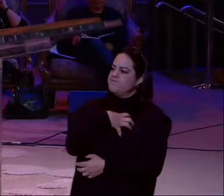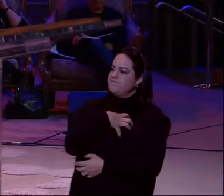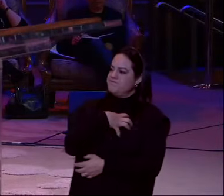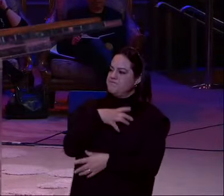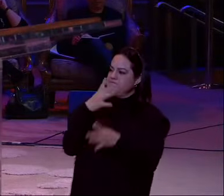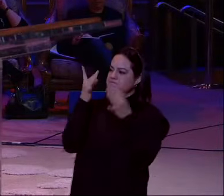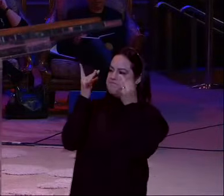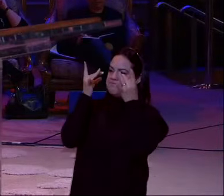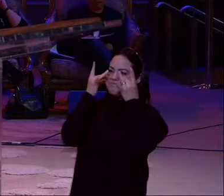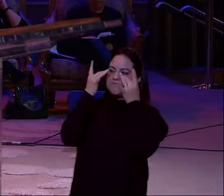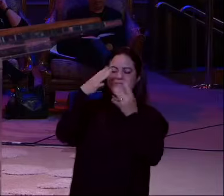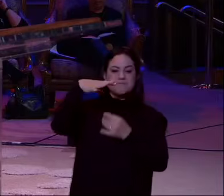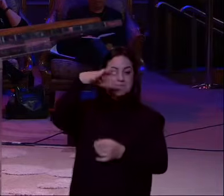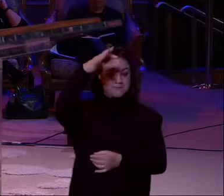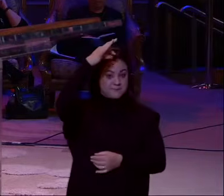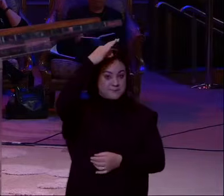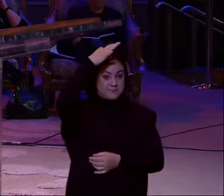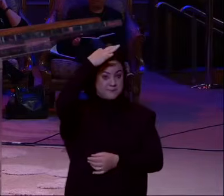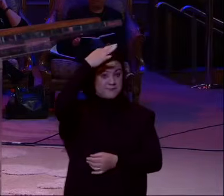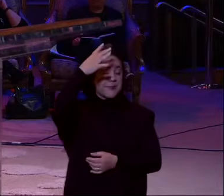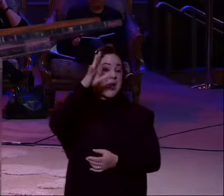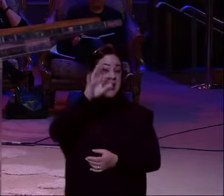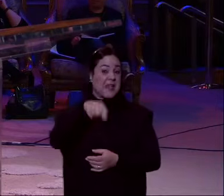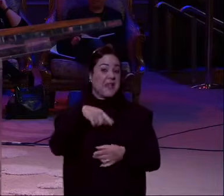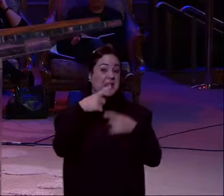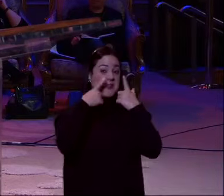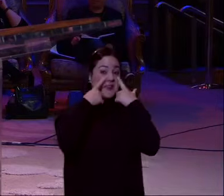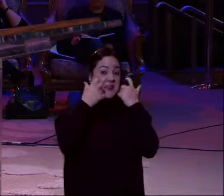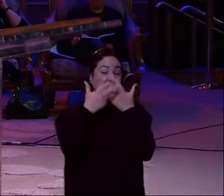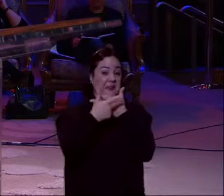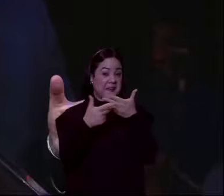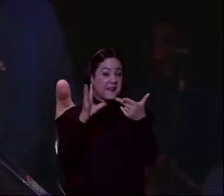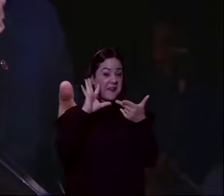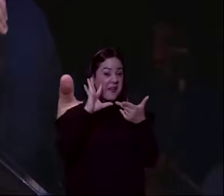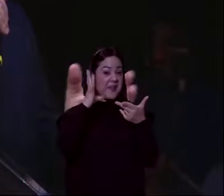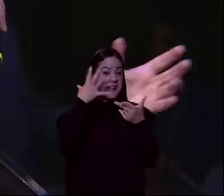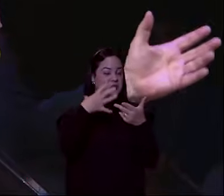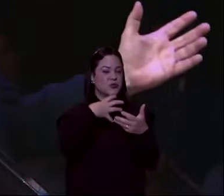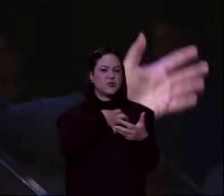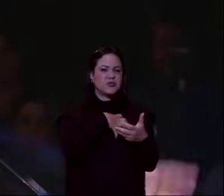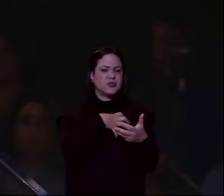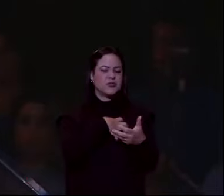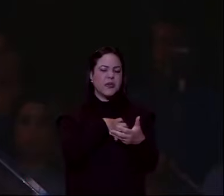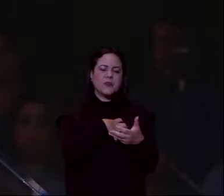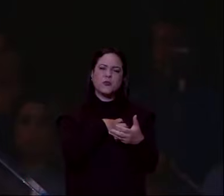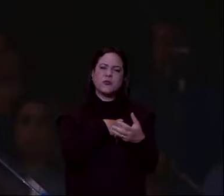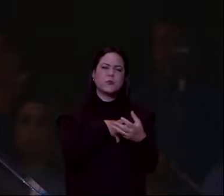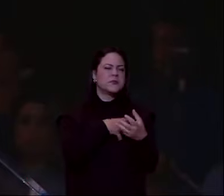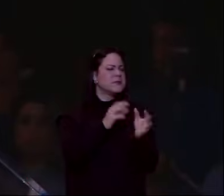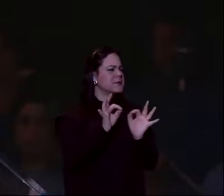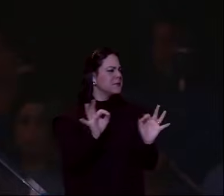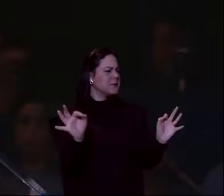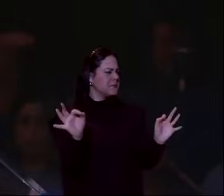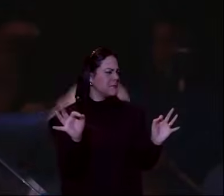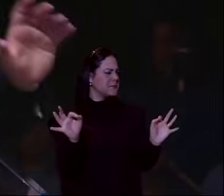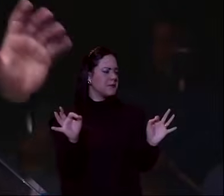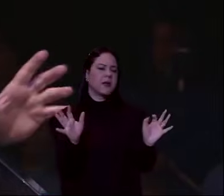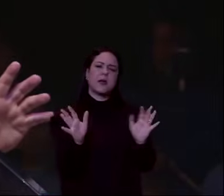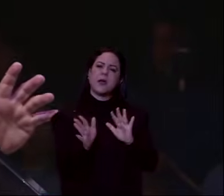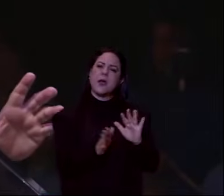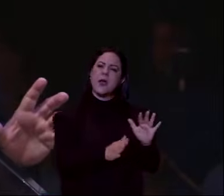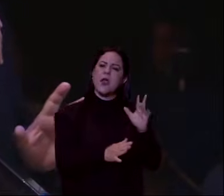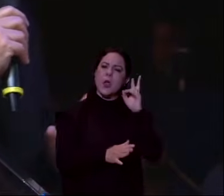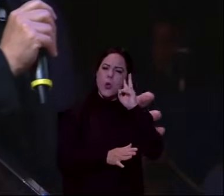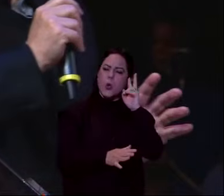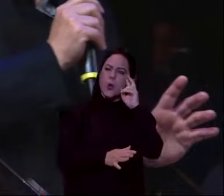Espírito Santo? E o interessante é que essas coisas acontecem de uma maneira tão sutil. Eu me lembro de uma